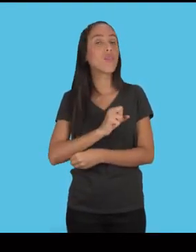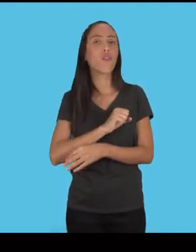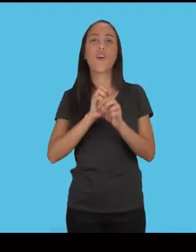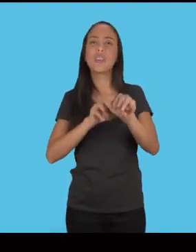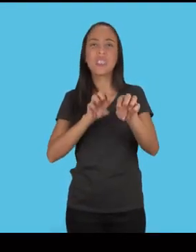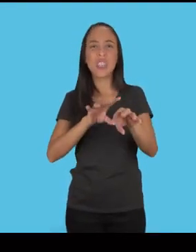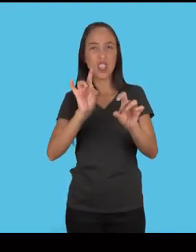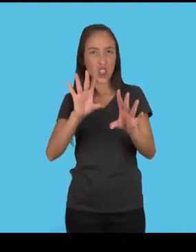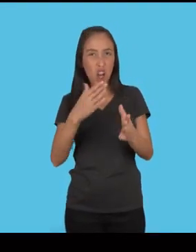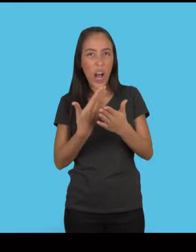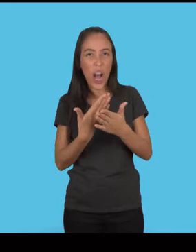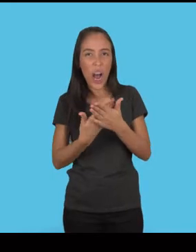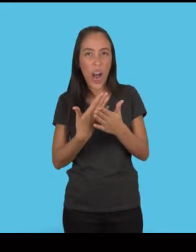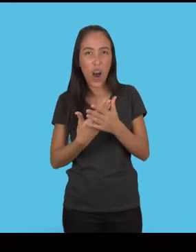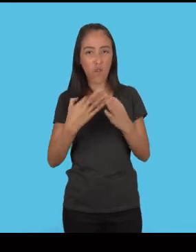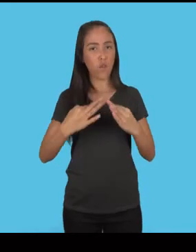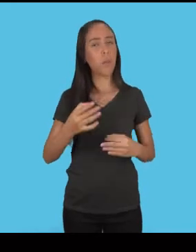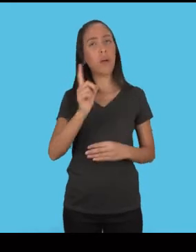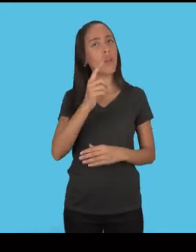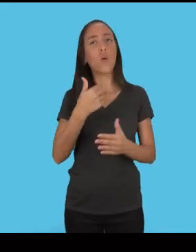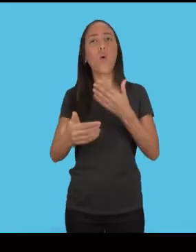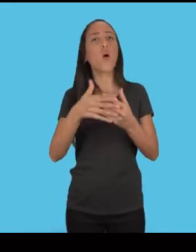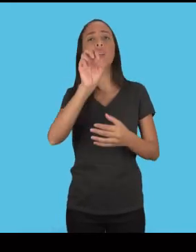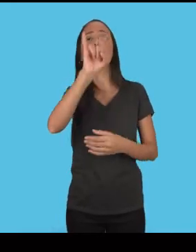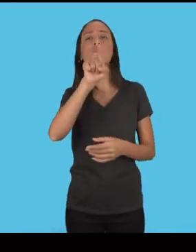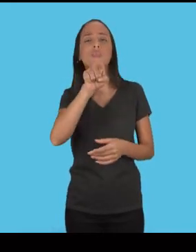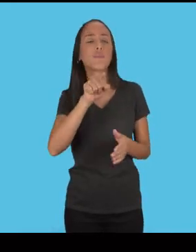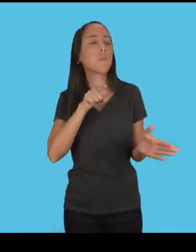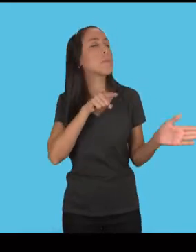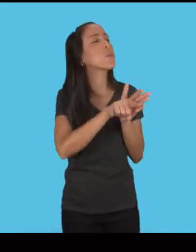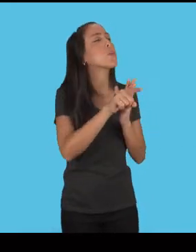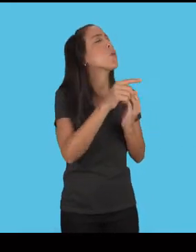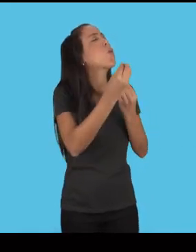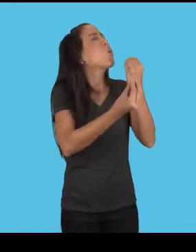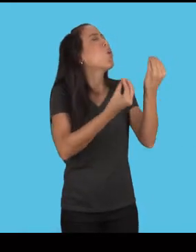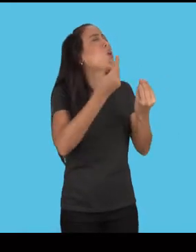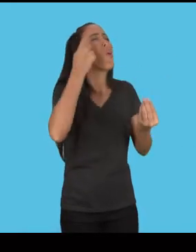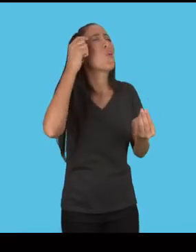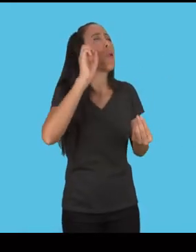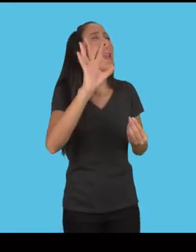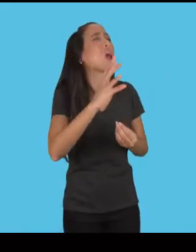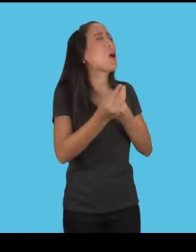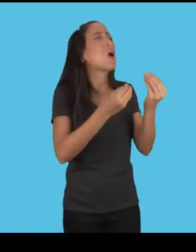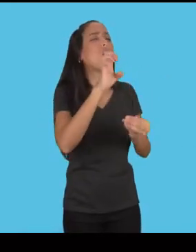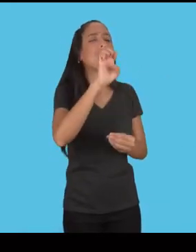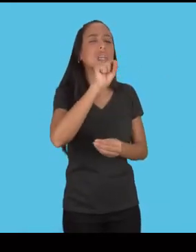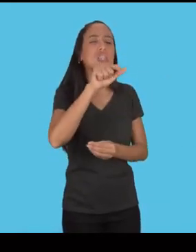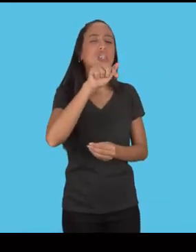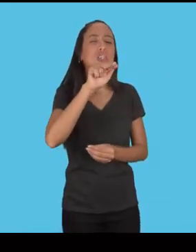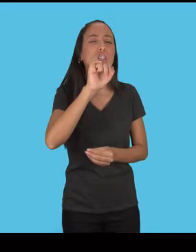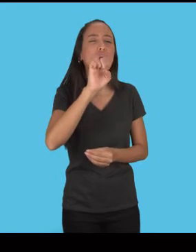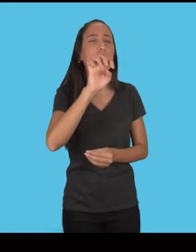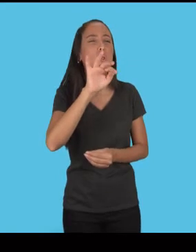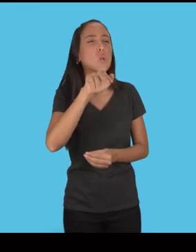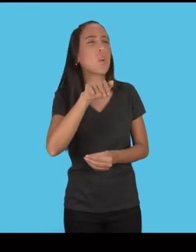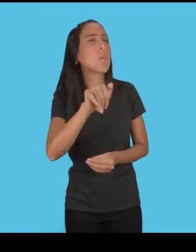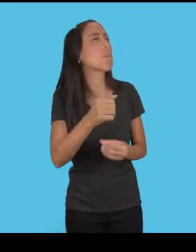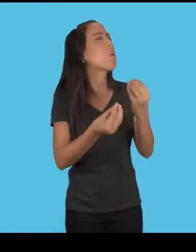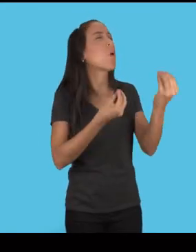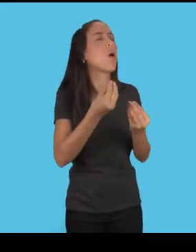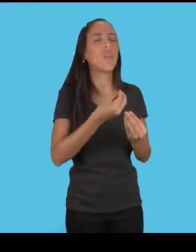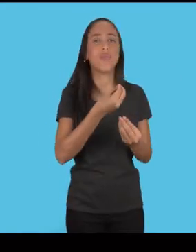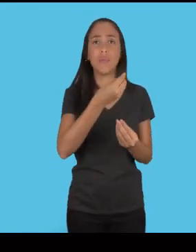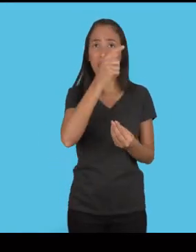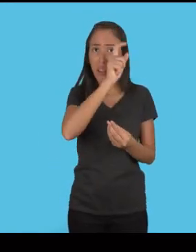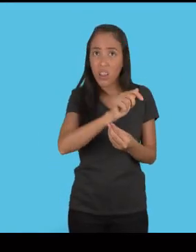formais. Mas se você pedia uma informação, Rey, como é que é esse negócio do esquistosoma? Ele não se importava, ele levava um